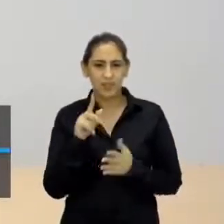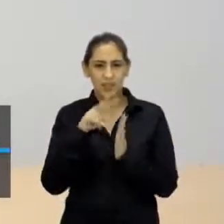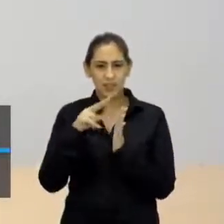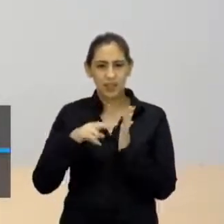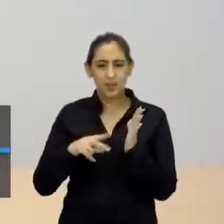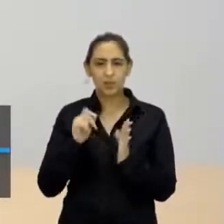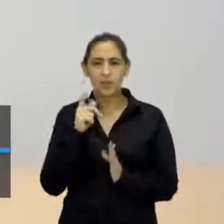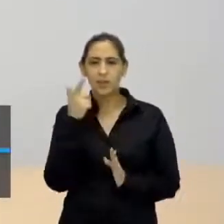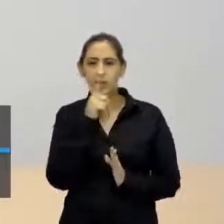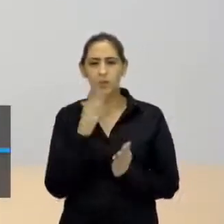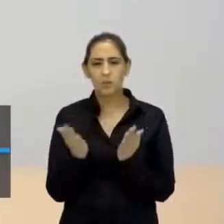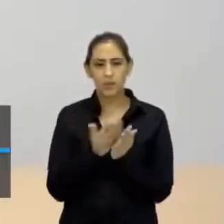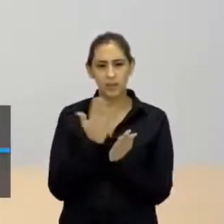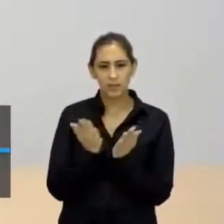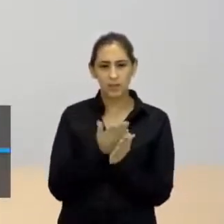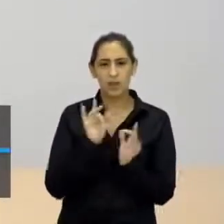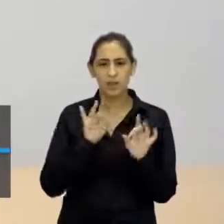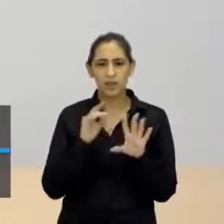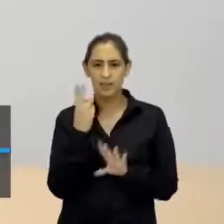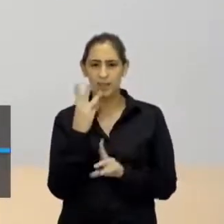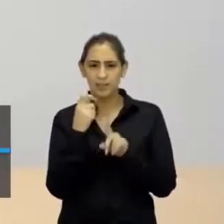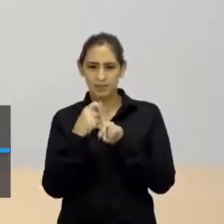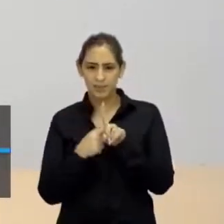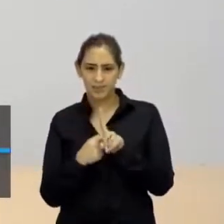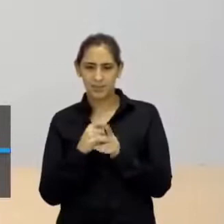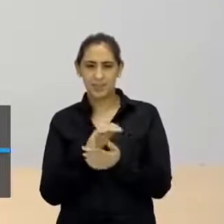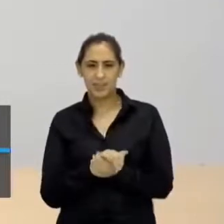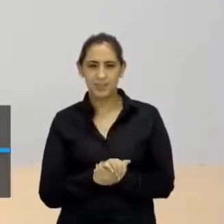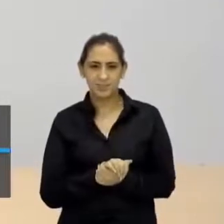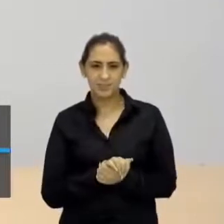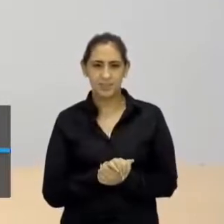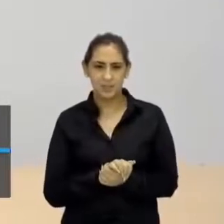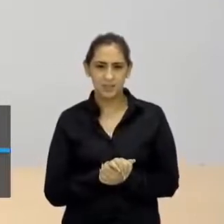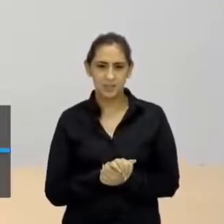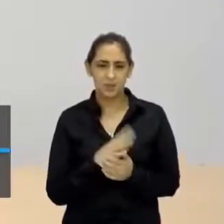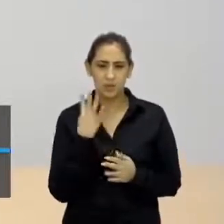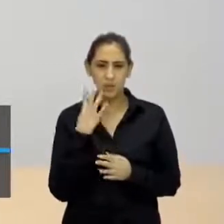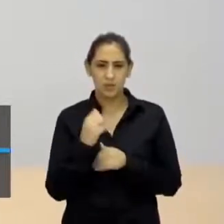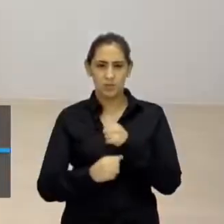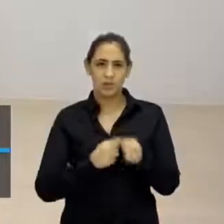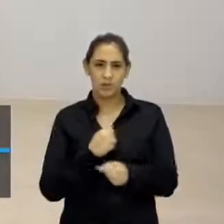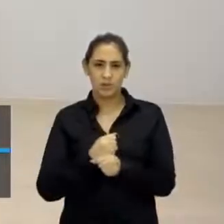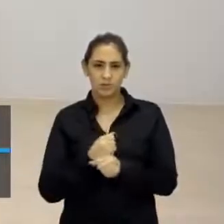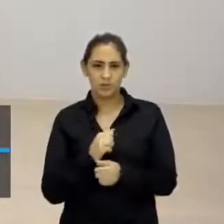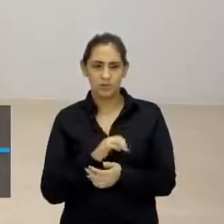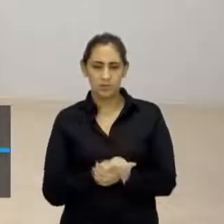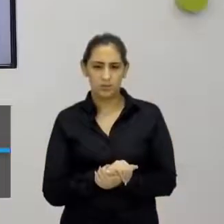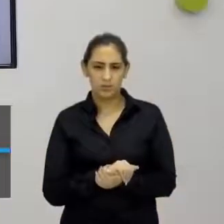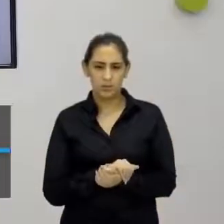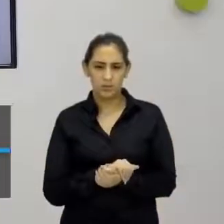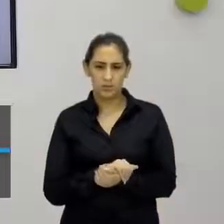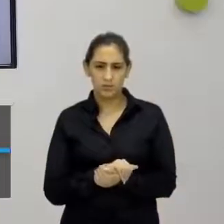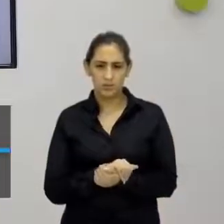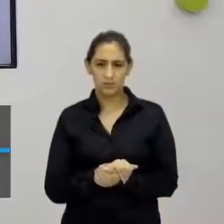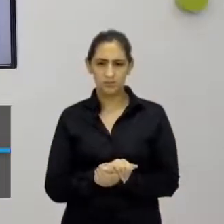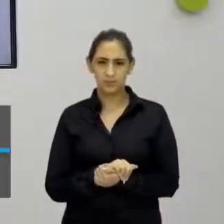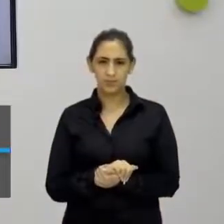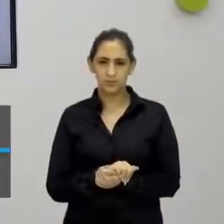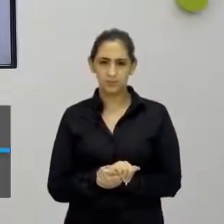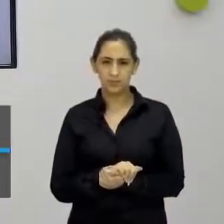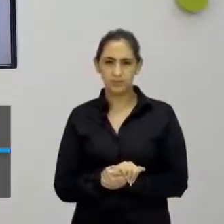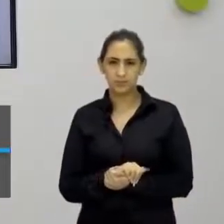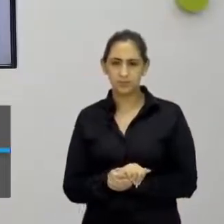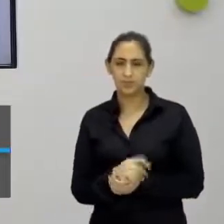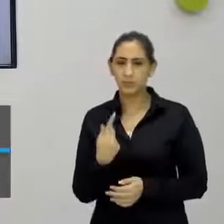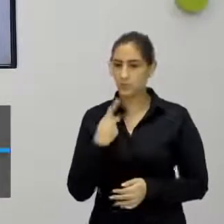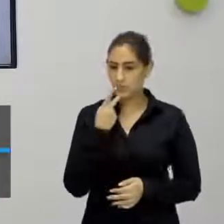um livro a cada 3 meses, os últimos 3 meses, 4 por ano. Então, né? Olha, é algo... E agora? Eu vou falar